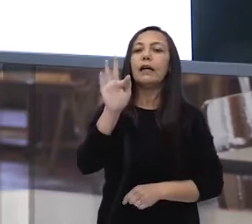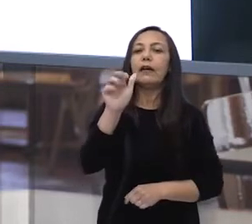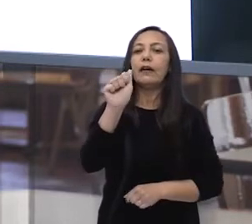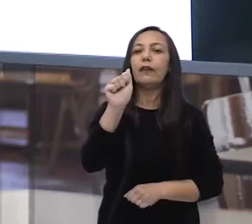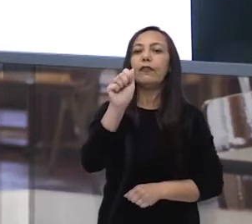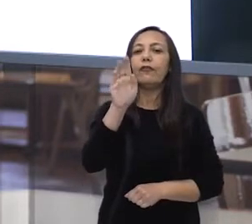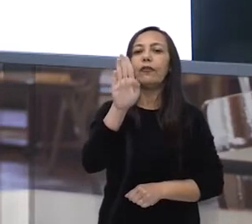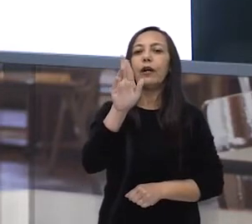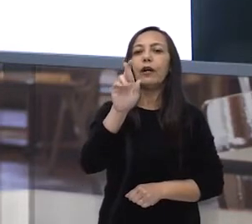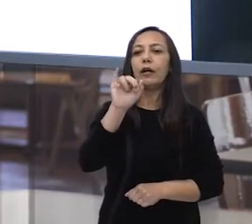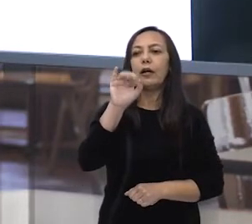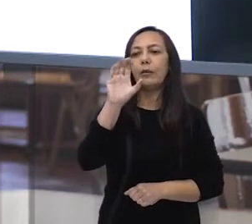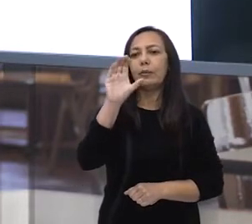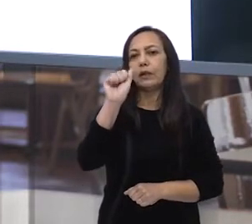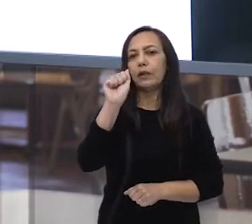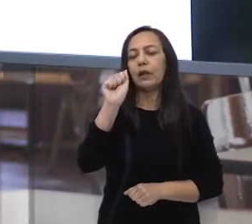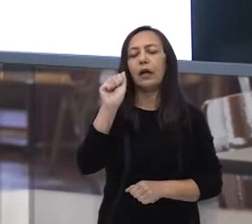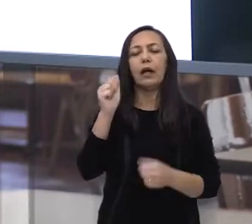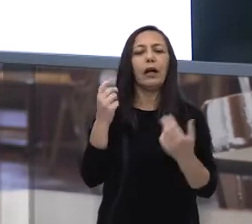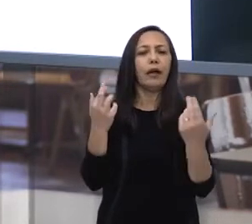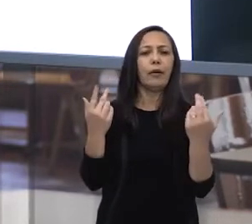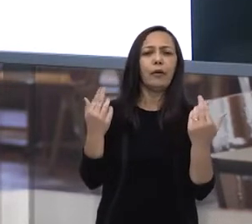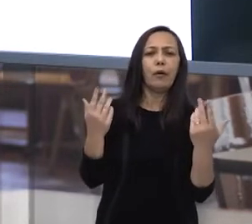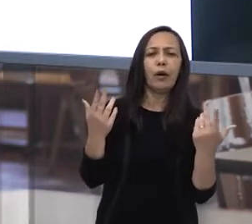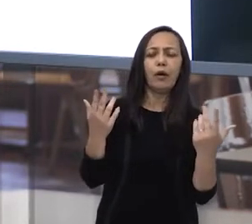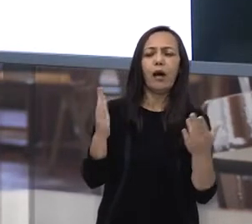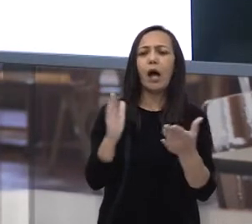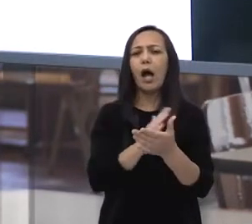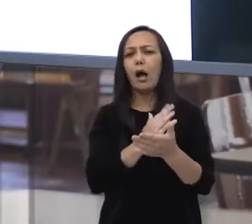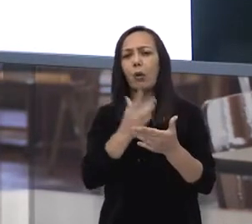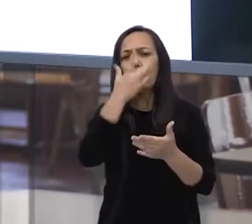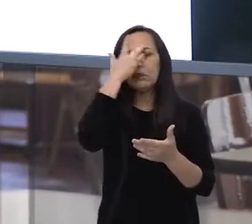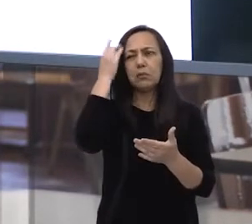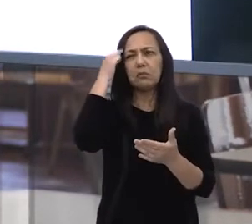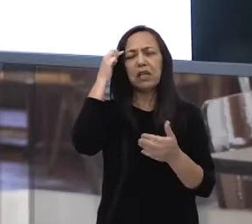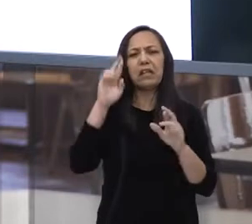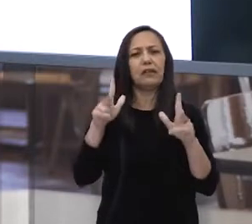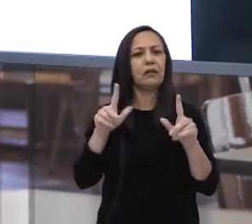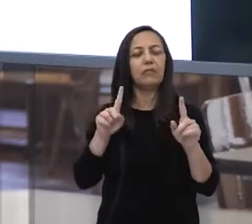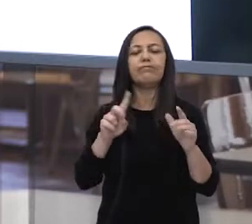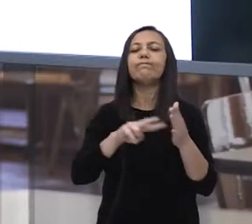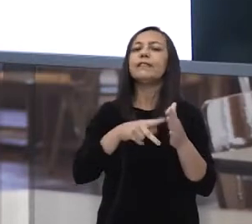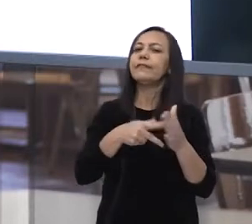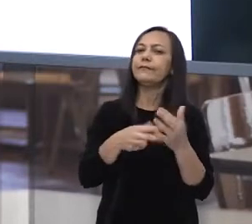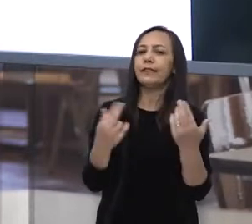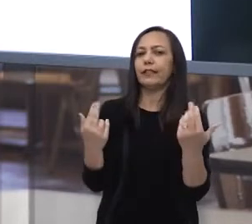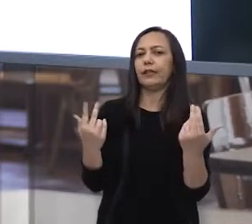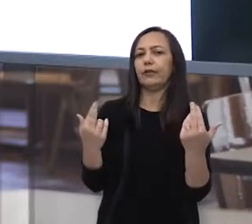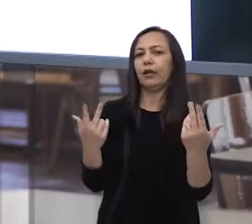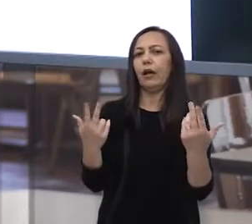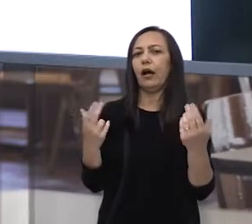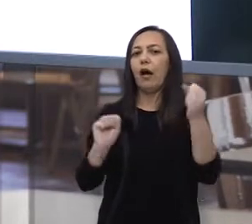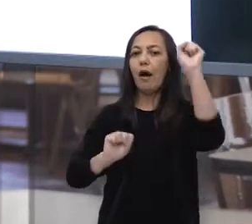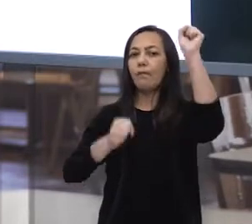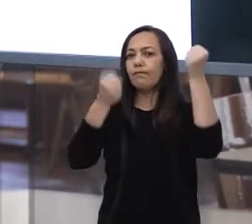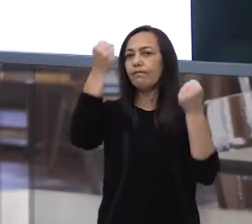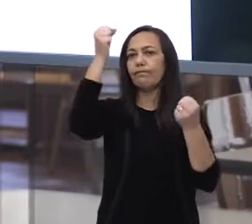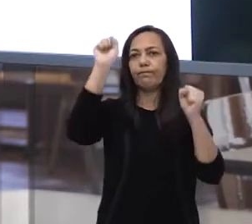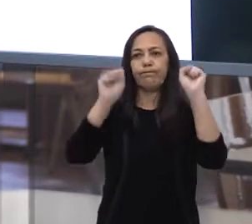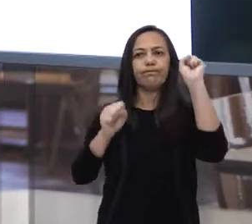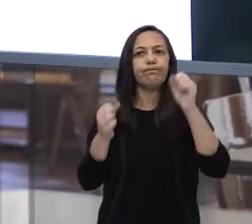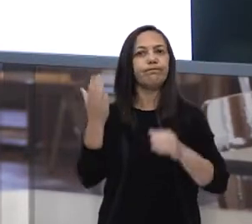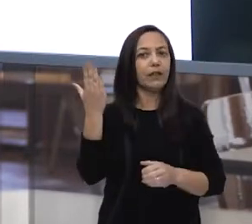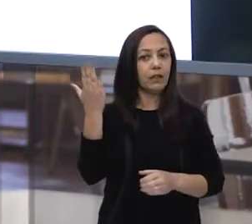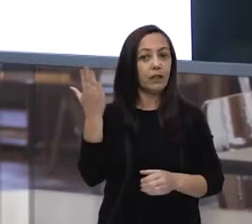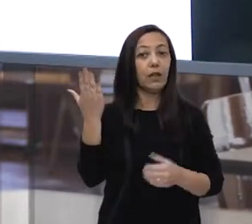indústria são a mesma coisa, né? Muitas pessoas acham que são coisas diferentes, mas não. São a mesma coisa, são unidades de